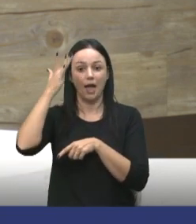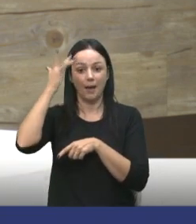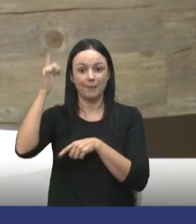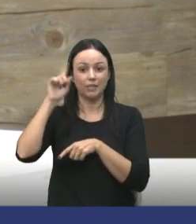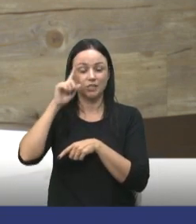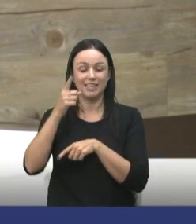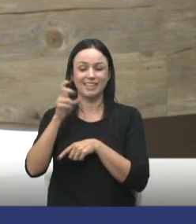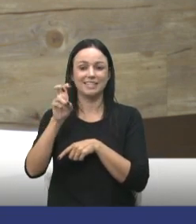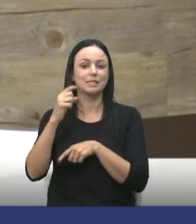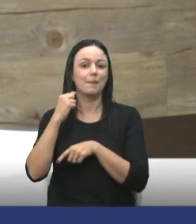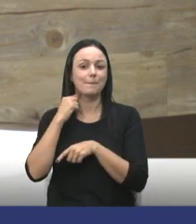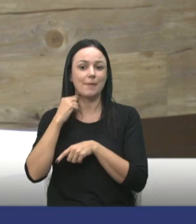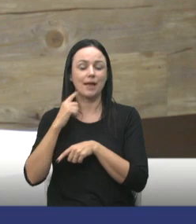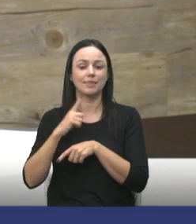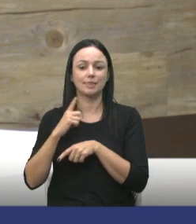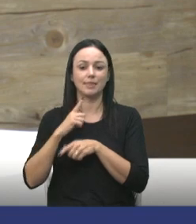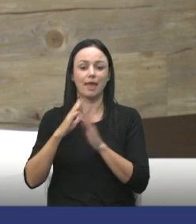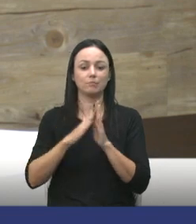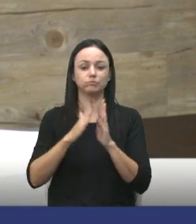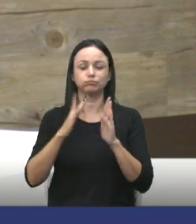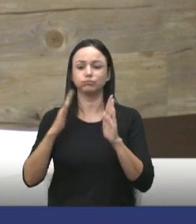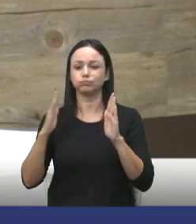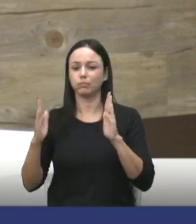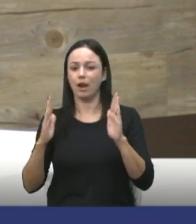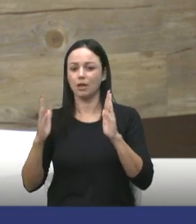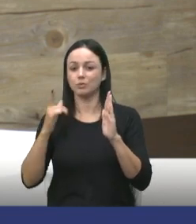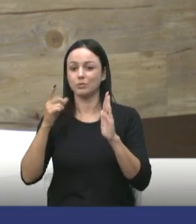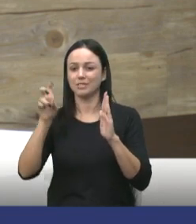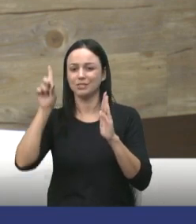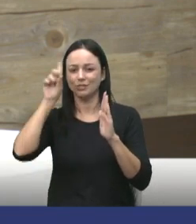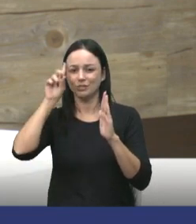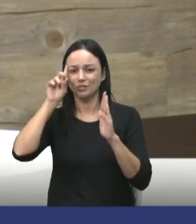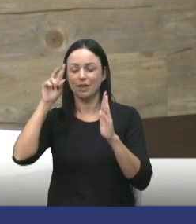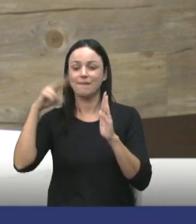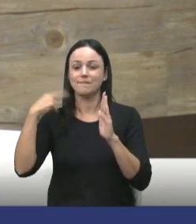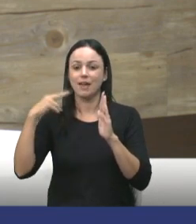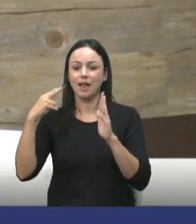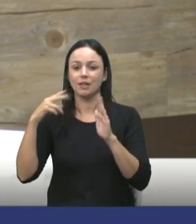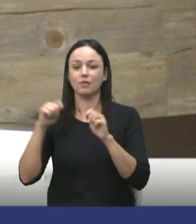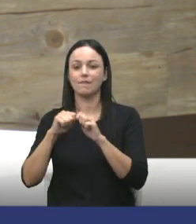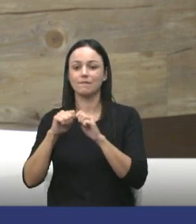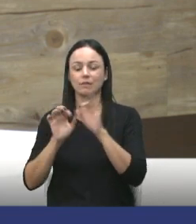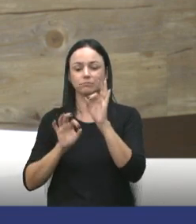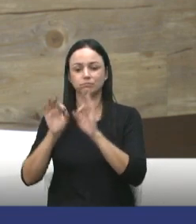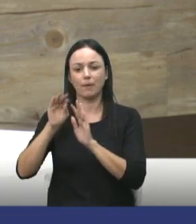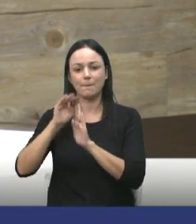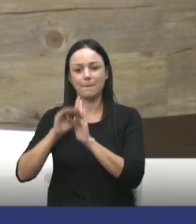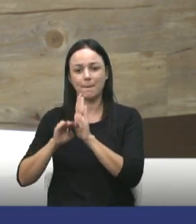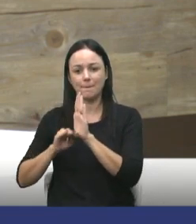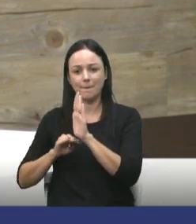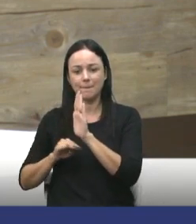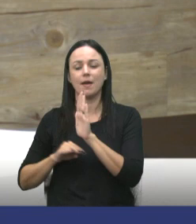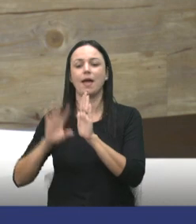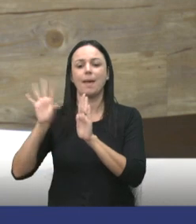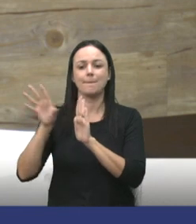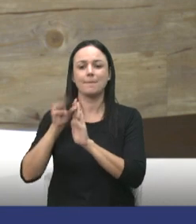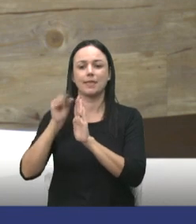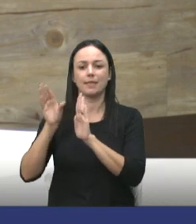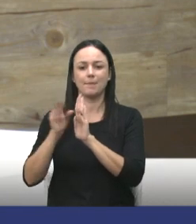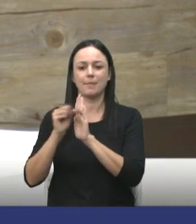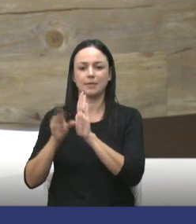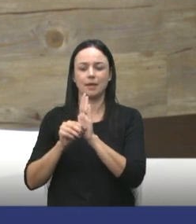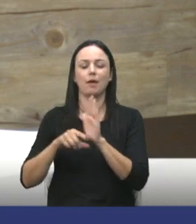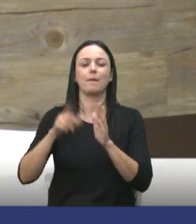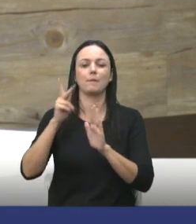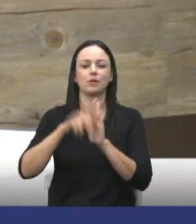maio, concede o prazo de 15 dias para que os senhores vereadores apresentem eventuais emendas ao projeto de lei número